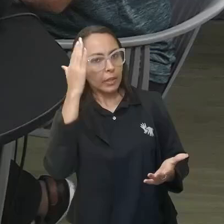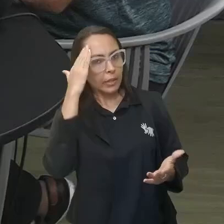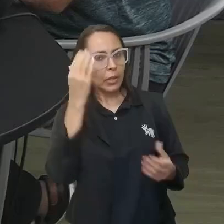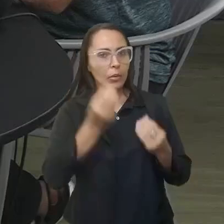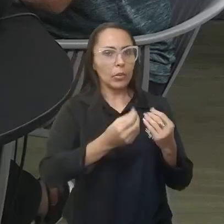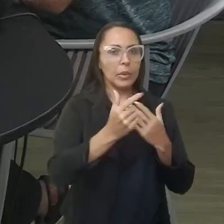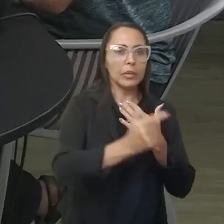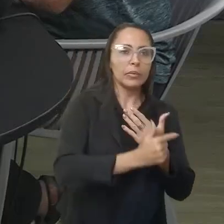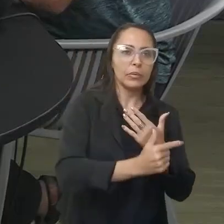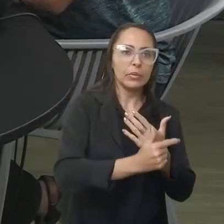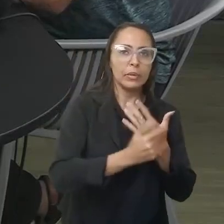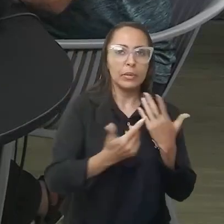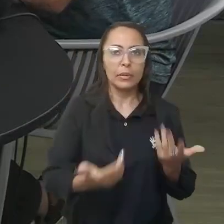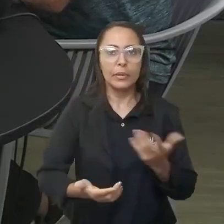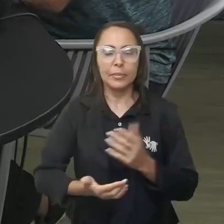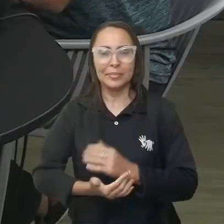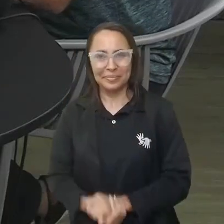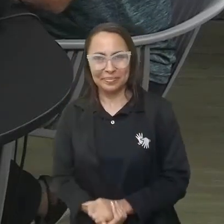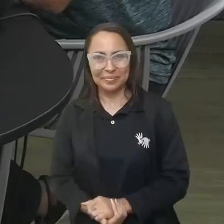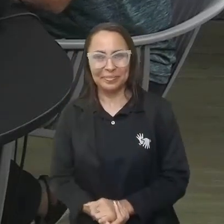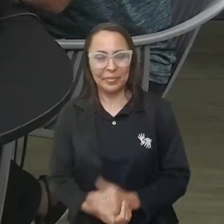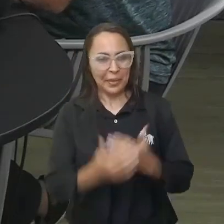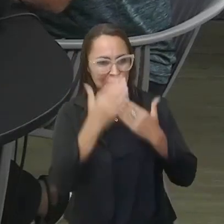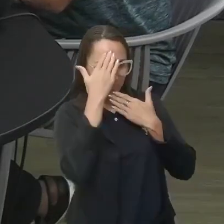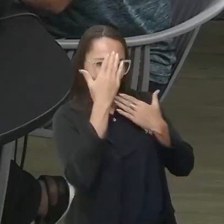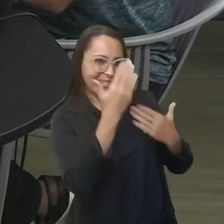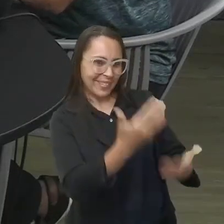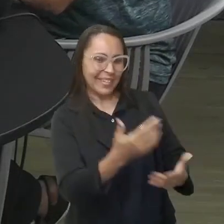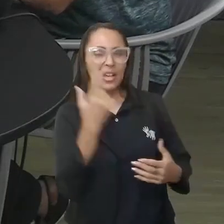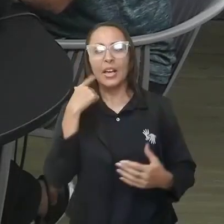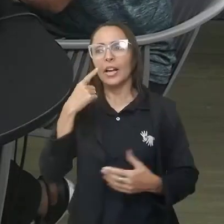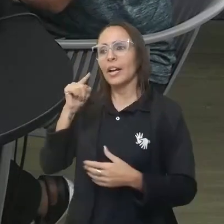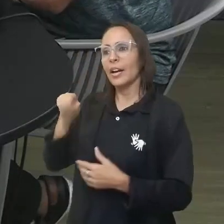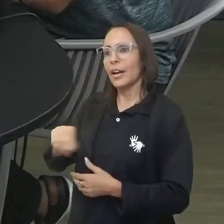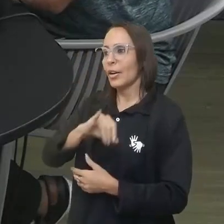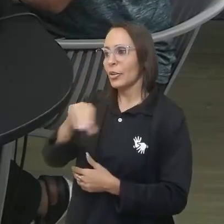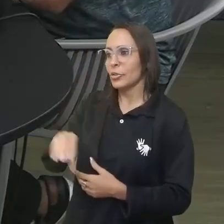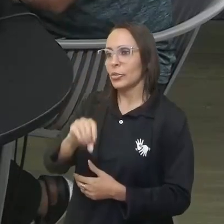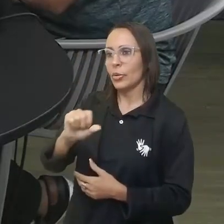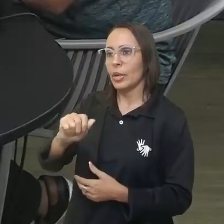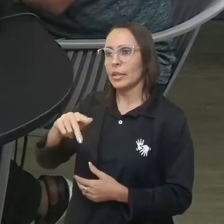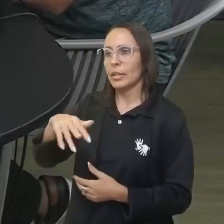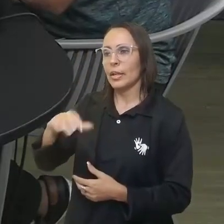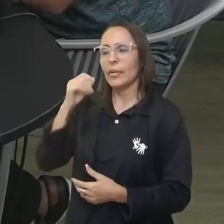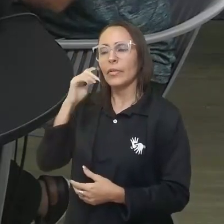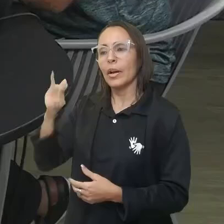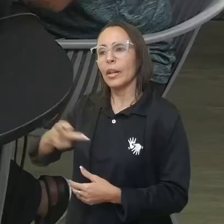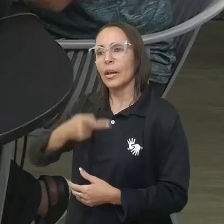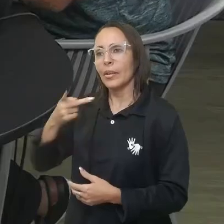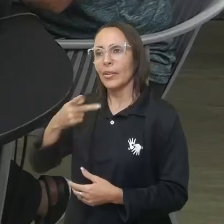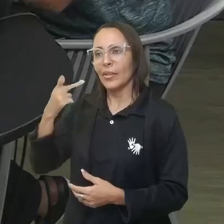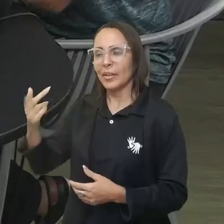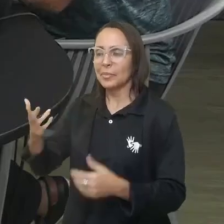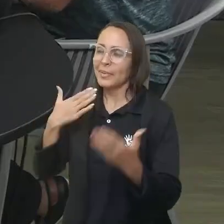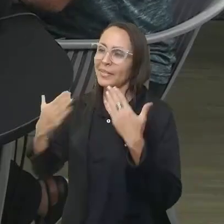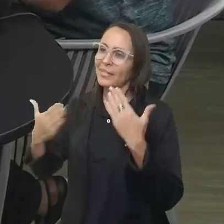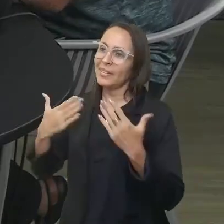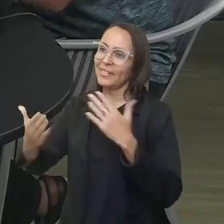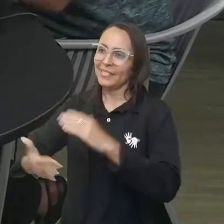e atuar a favor. Obrigado, professora Aline. Professora Joana, 30 segundos, suas considerações finais no nosso bate-papo